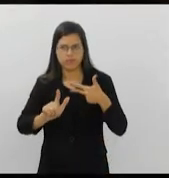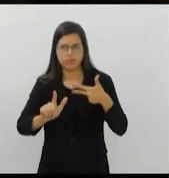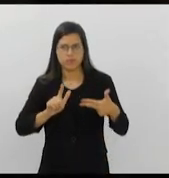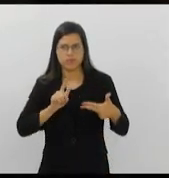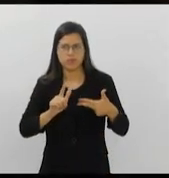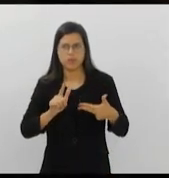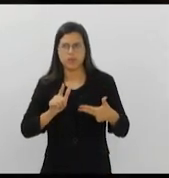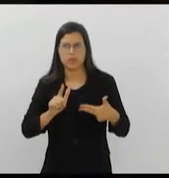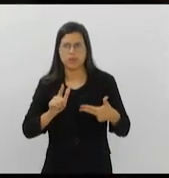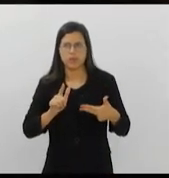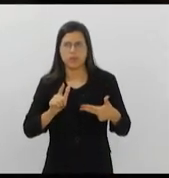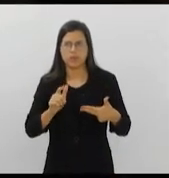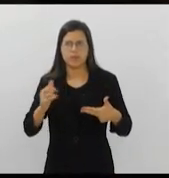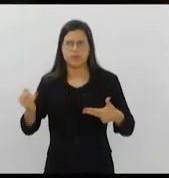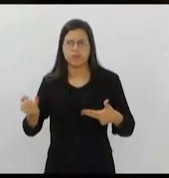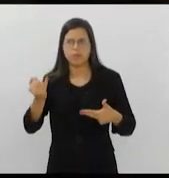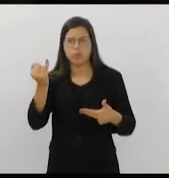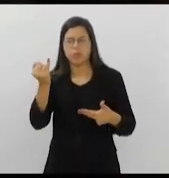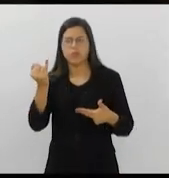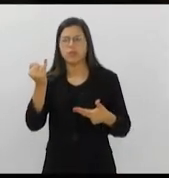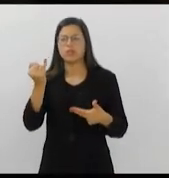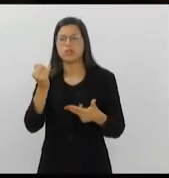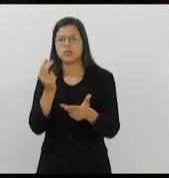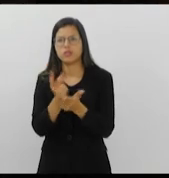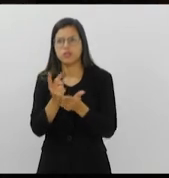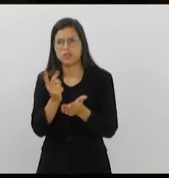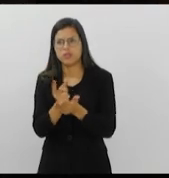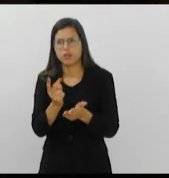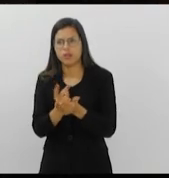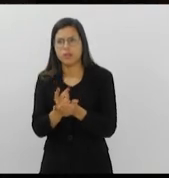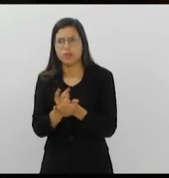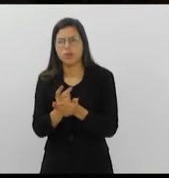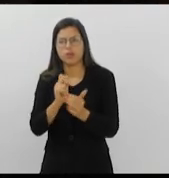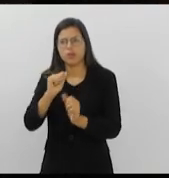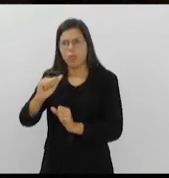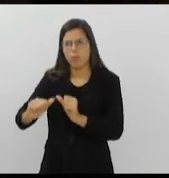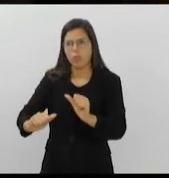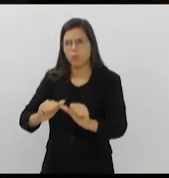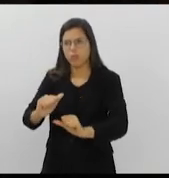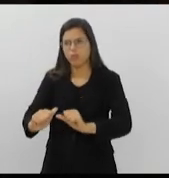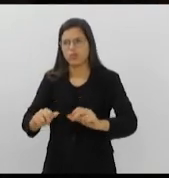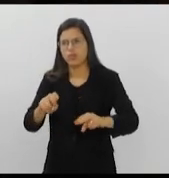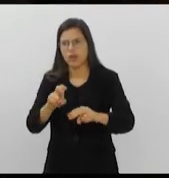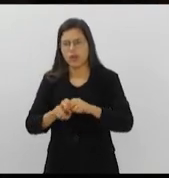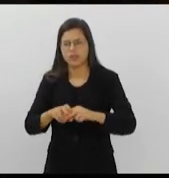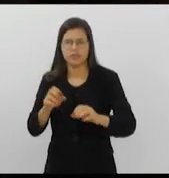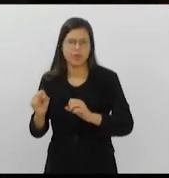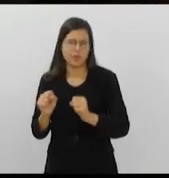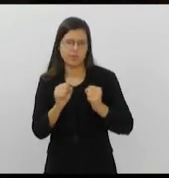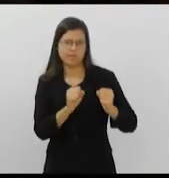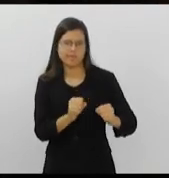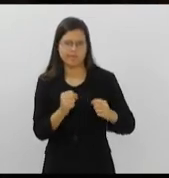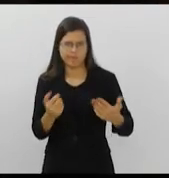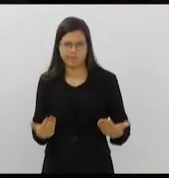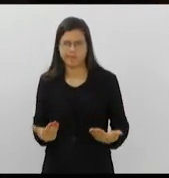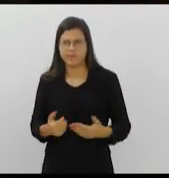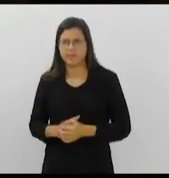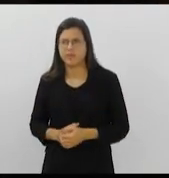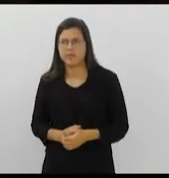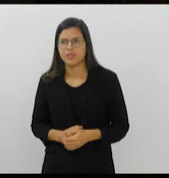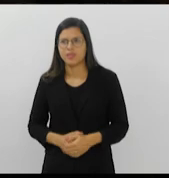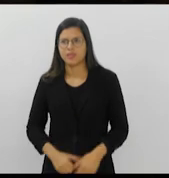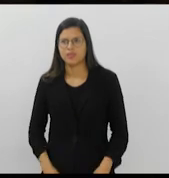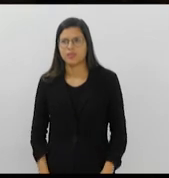que é muito importante que cada vez mais a gente diversifique a cadeira do poder, esse espaço do poder. Então, sempre que